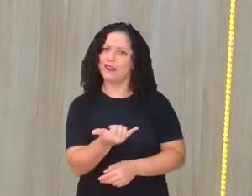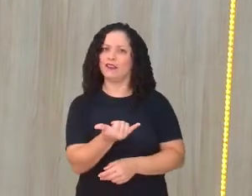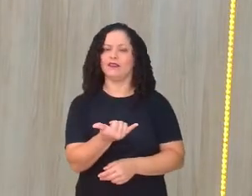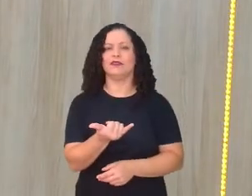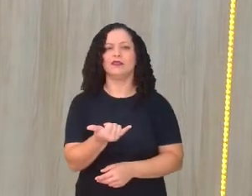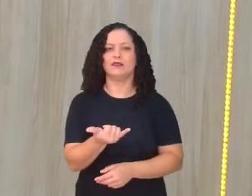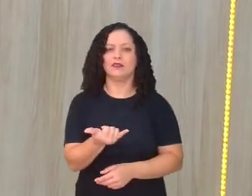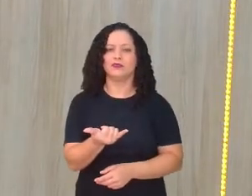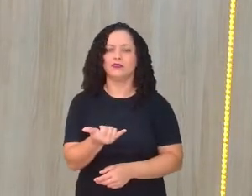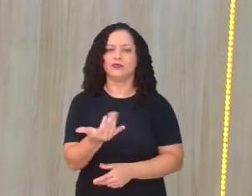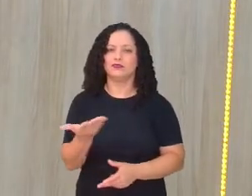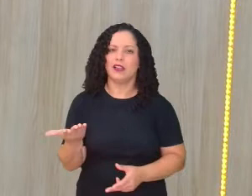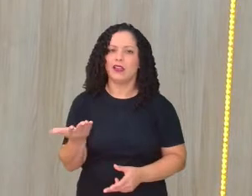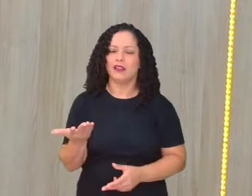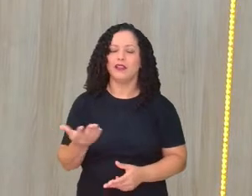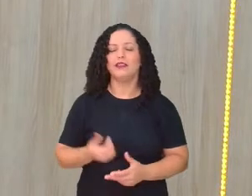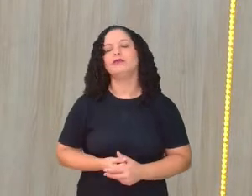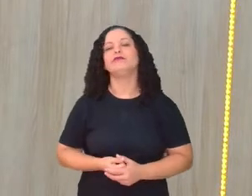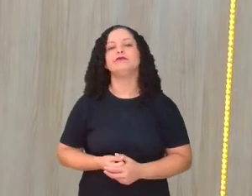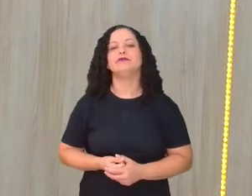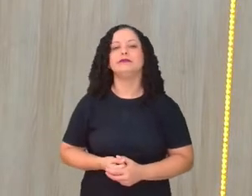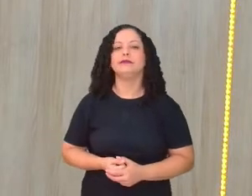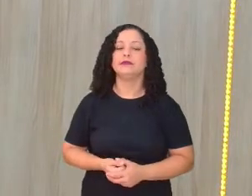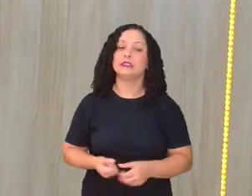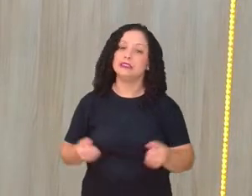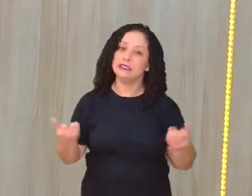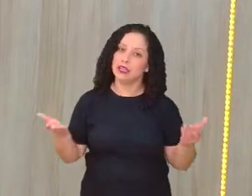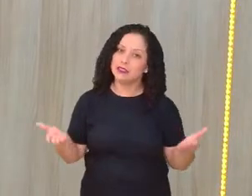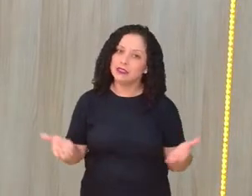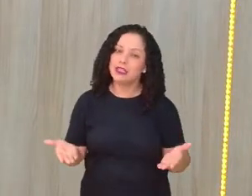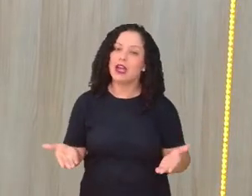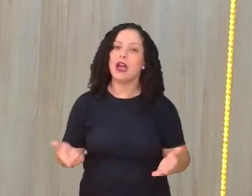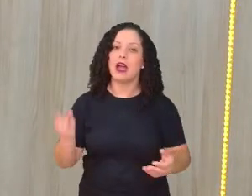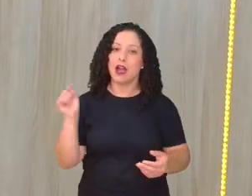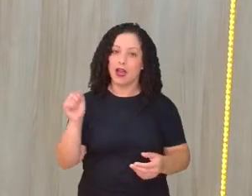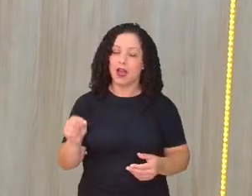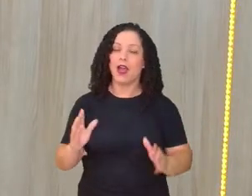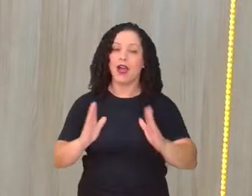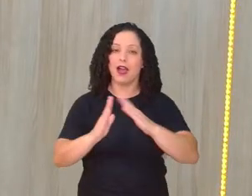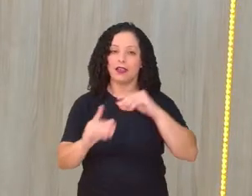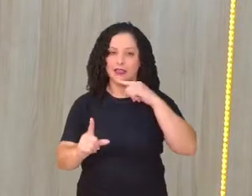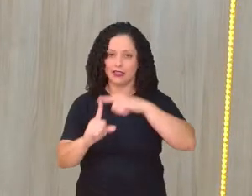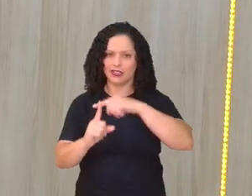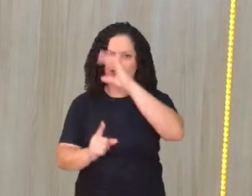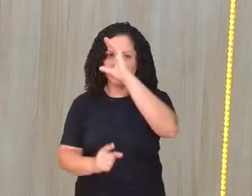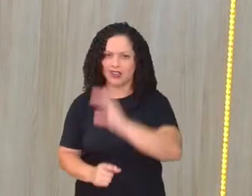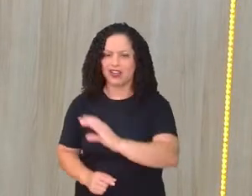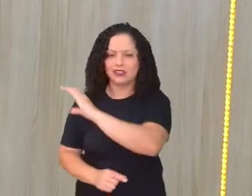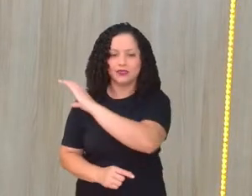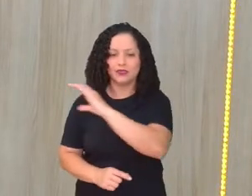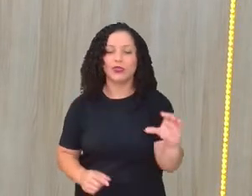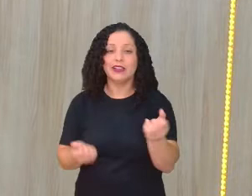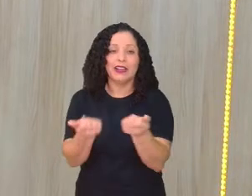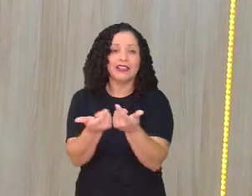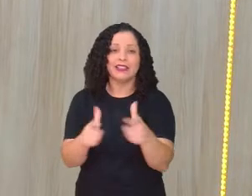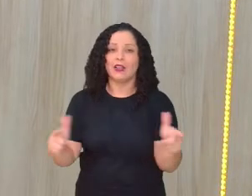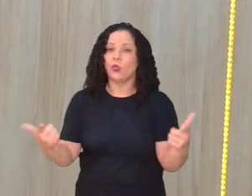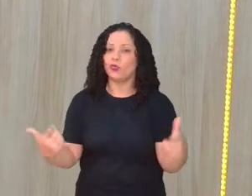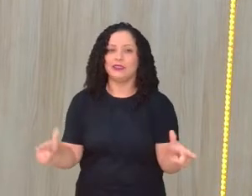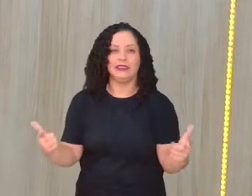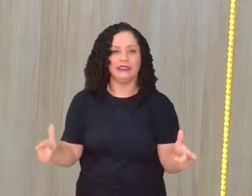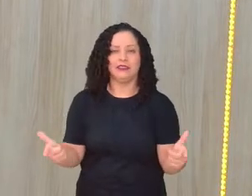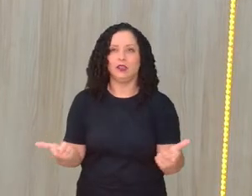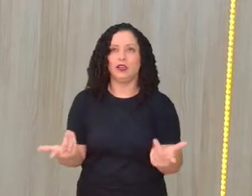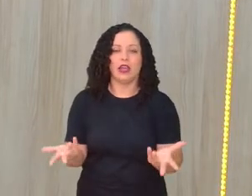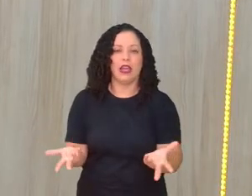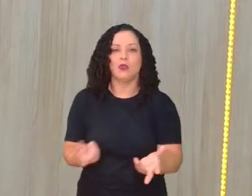pela qual e para a qual a igreja, né, não tinha nenhuma autoridade para cobrar,